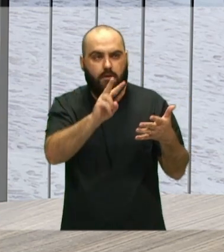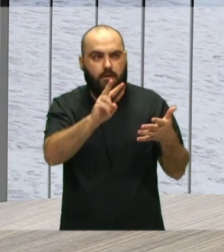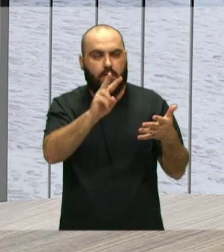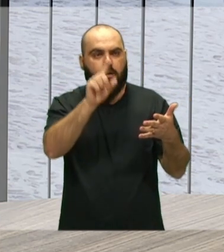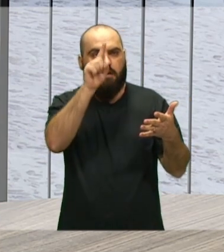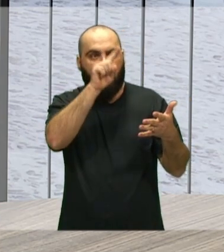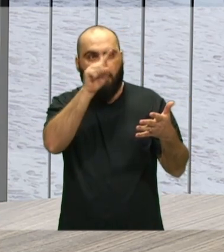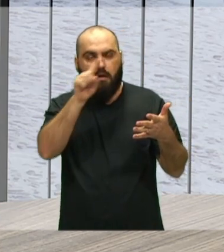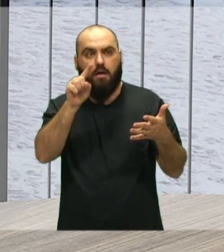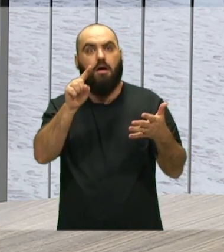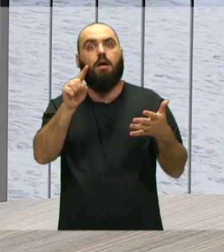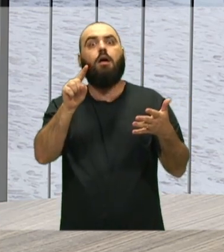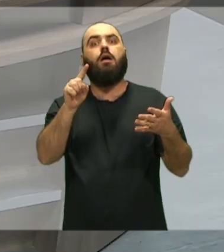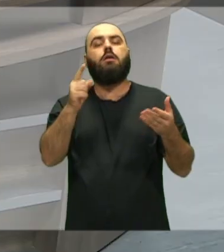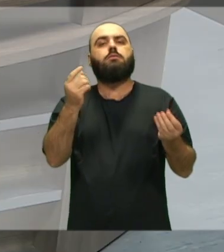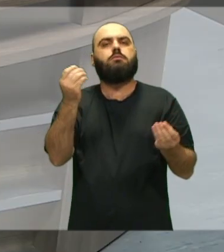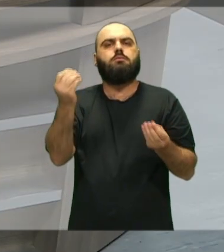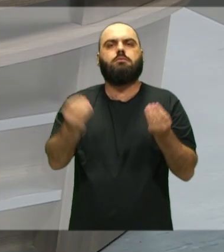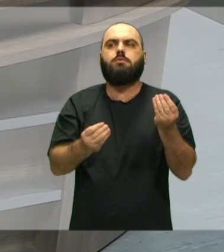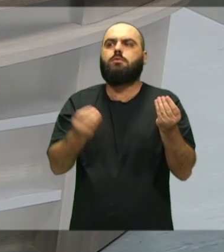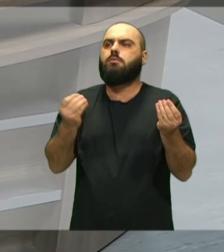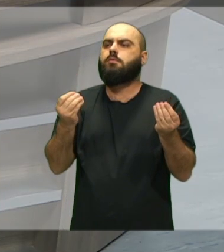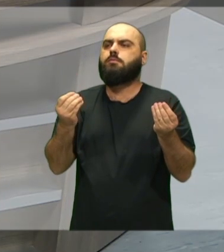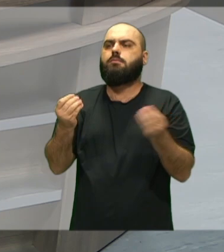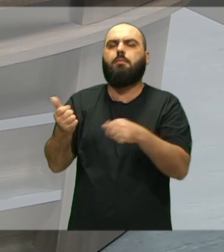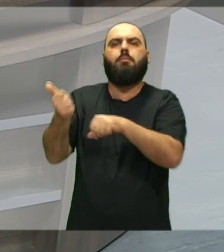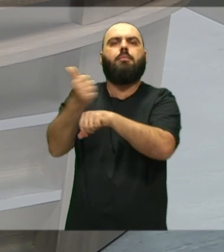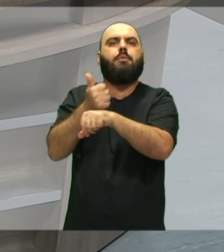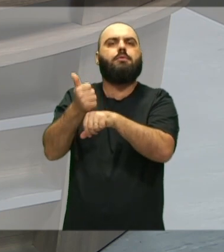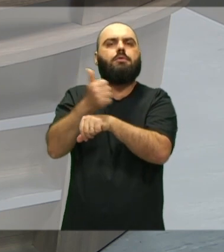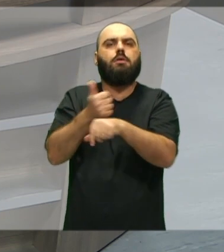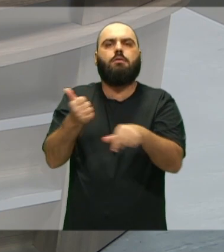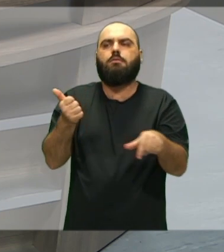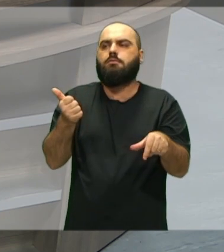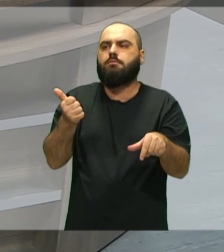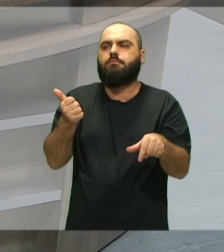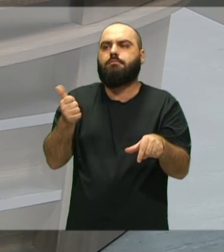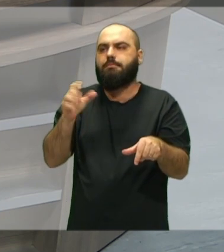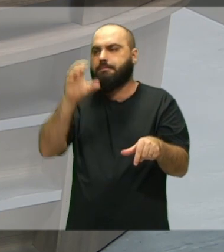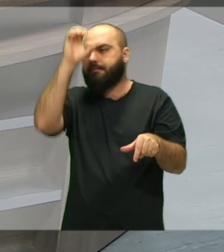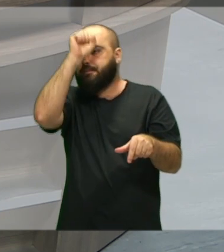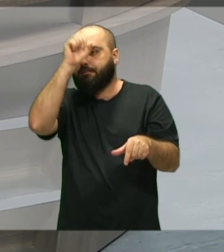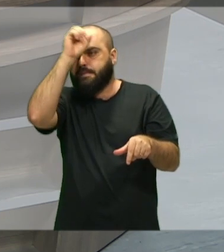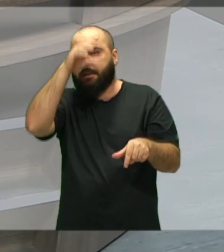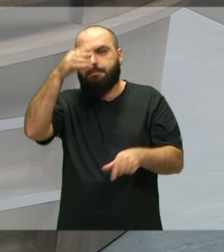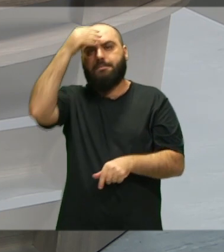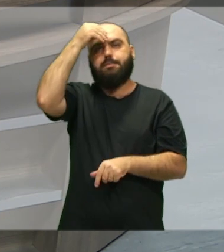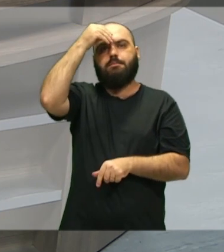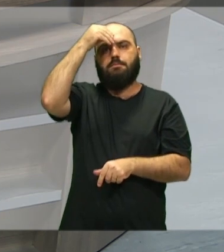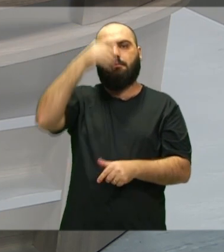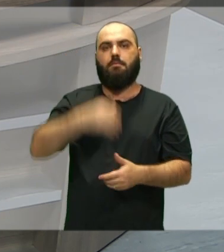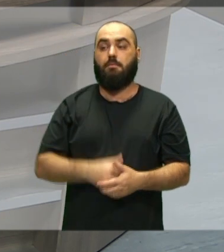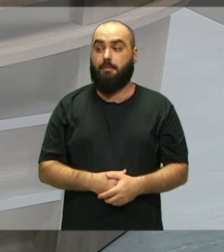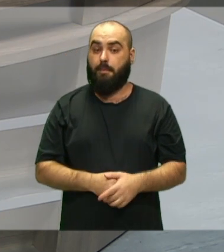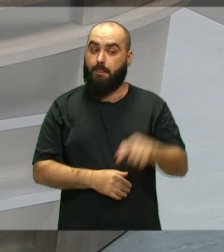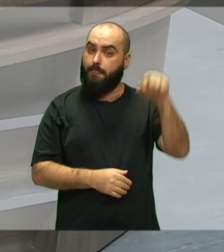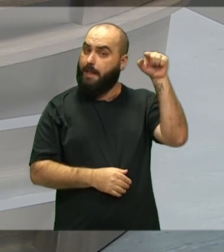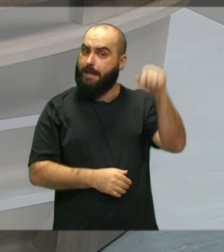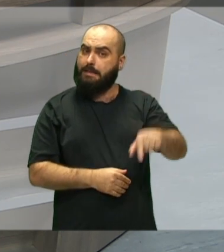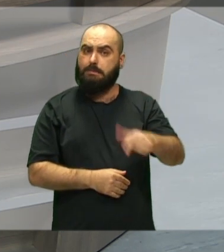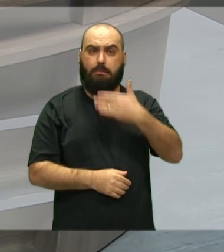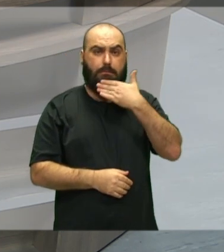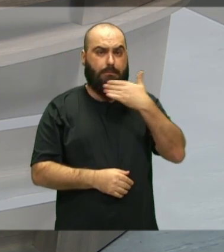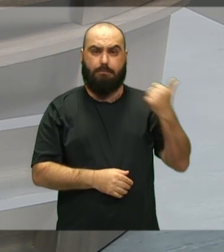Então, como chegar em todo profissional, como chegar em todo aluno? Os mapas mentais é uma forte ferramenta para que isso